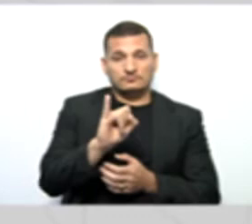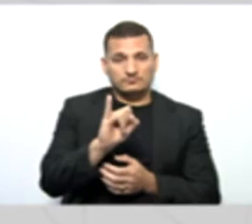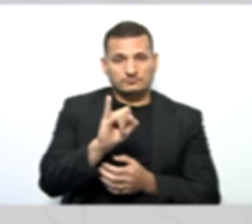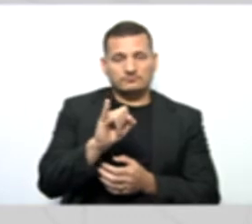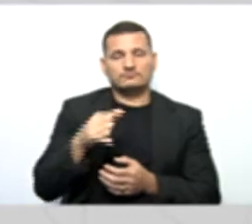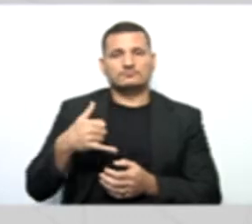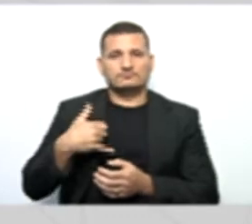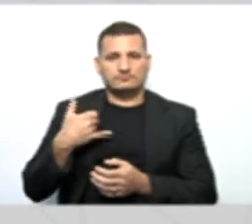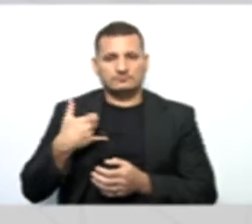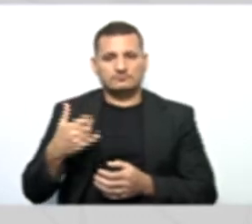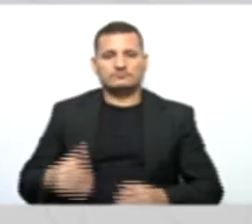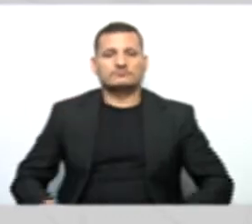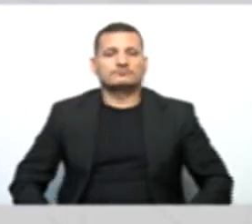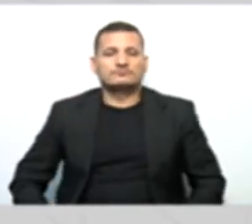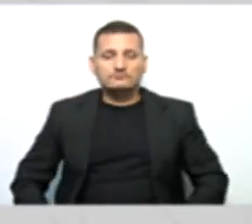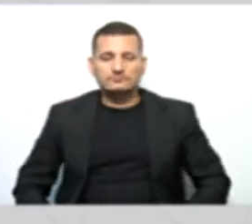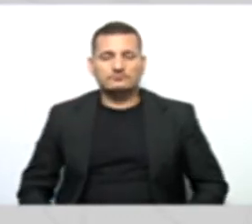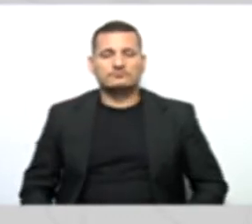idade,